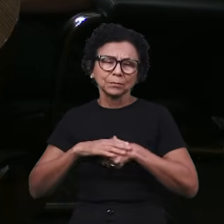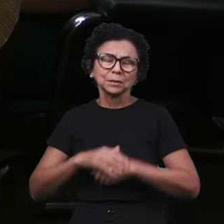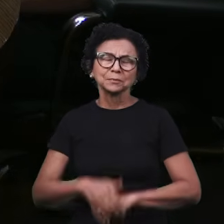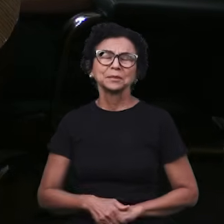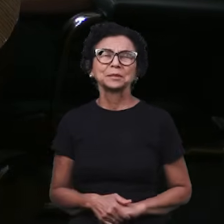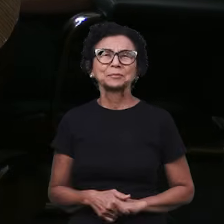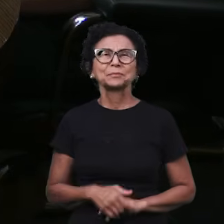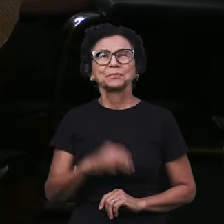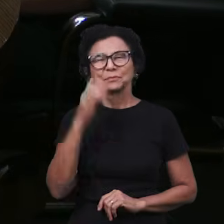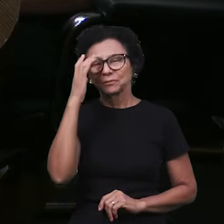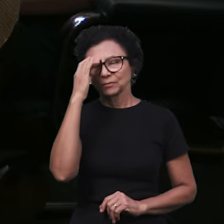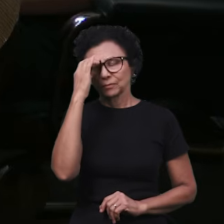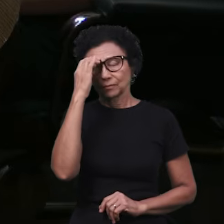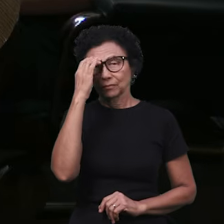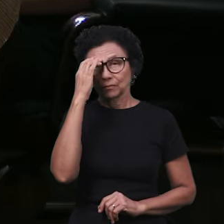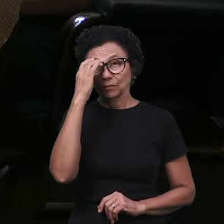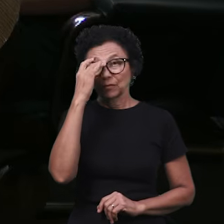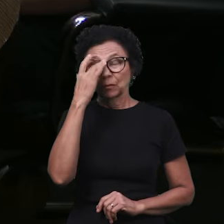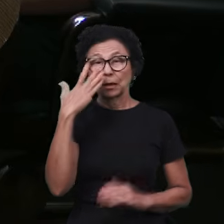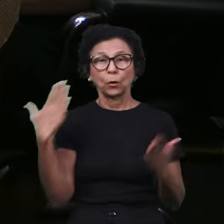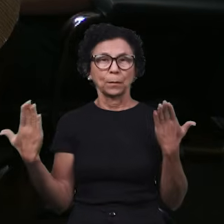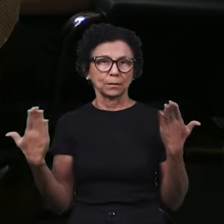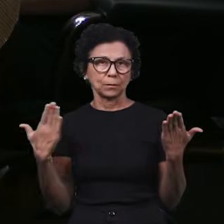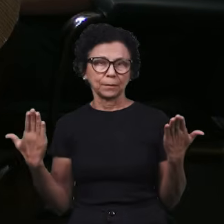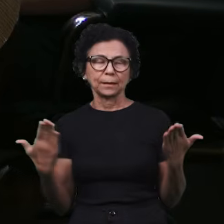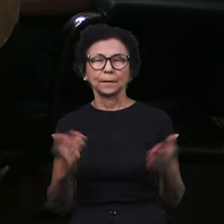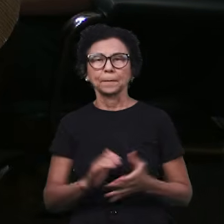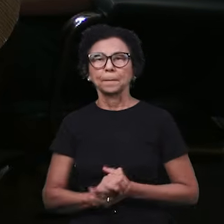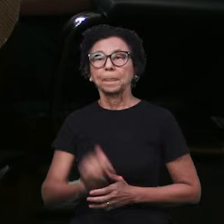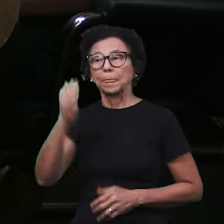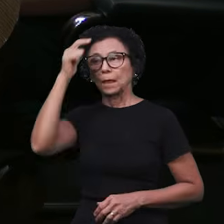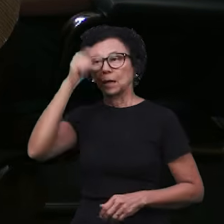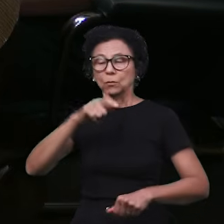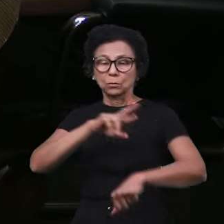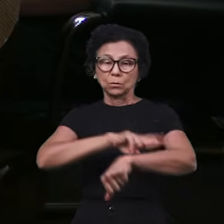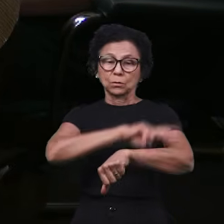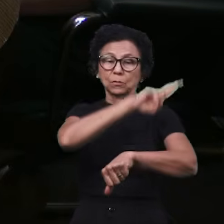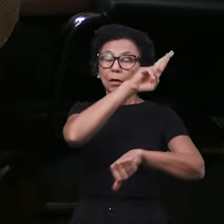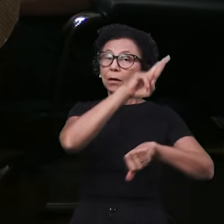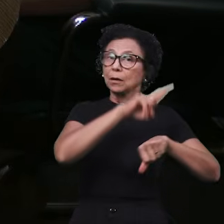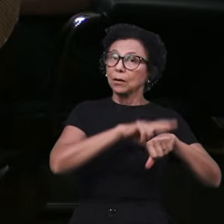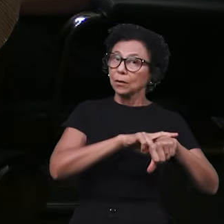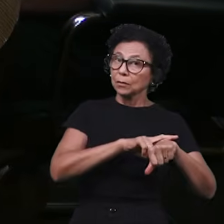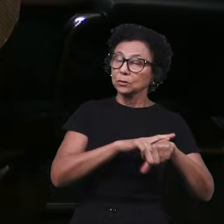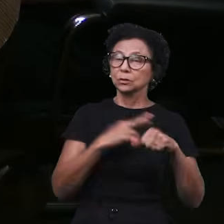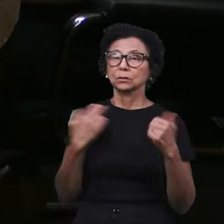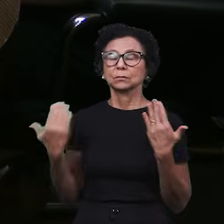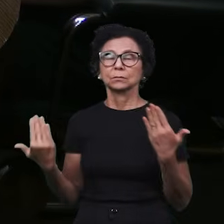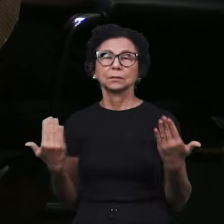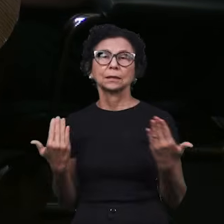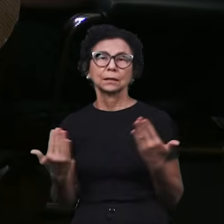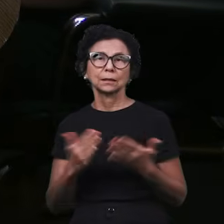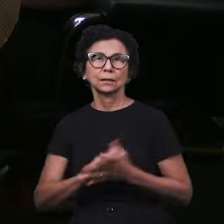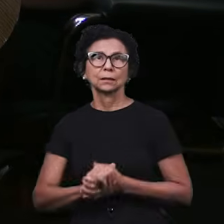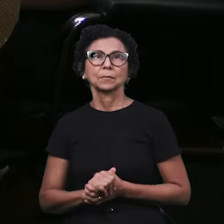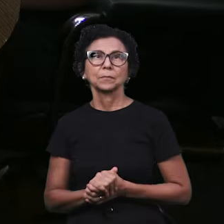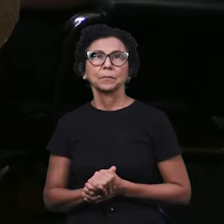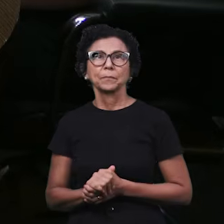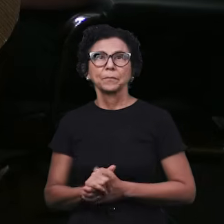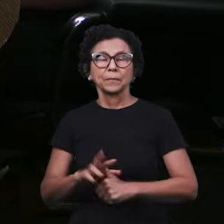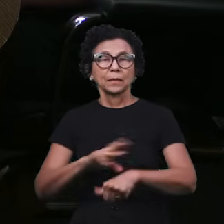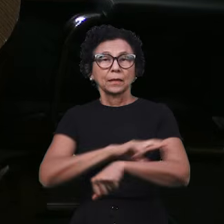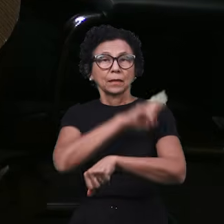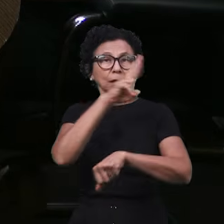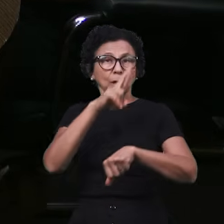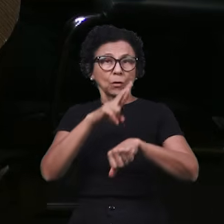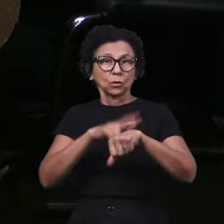né? Sim. Eu sou a rocha, faz as comparações. Fala de a questão do Senhor, você acha que, né, é a firmeza, né, do Senhor, Sim. de não mudar